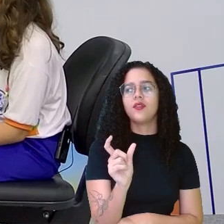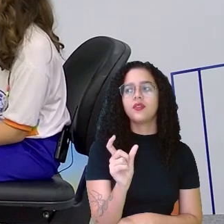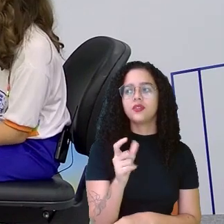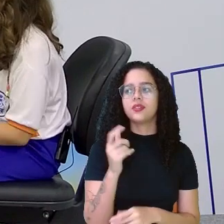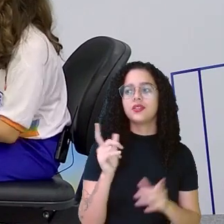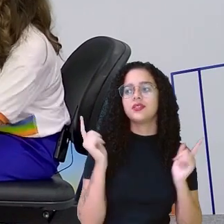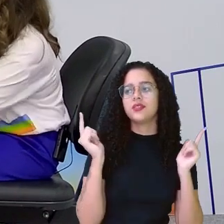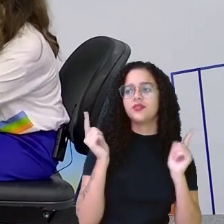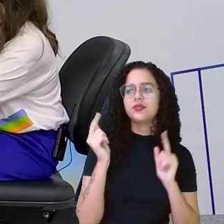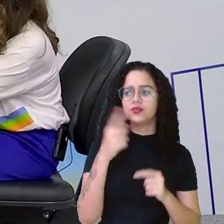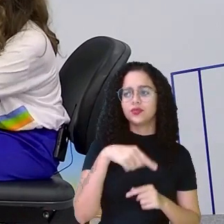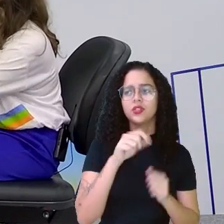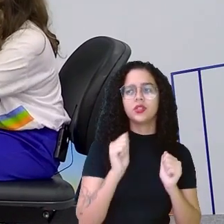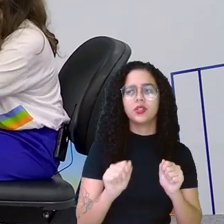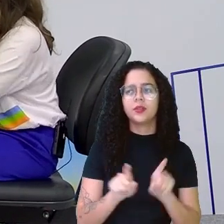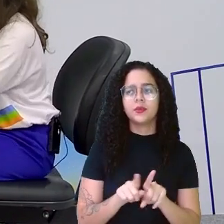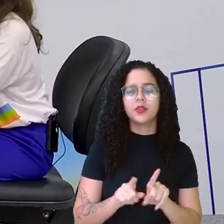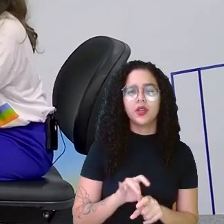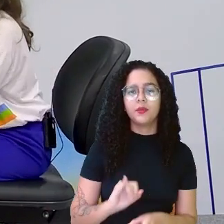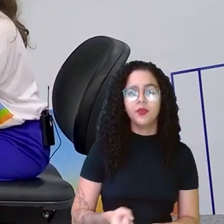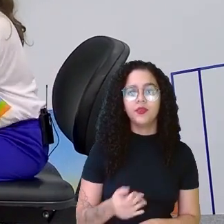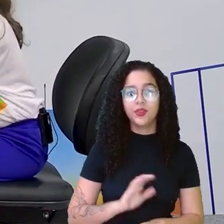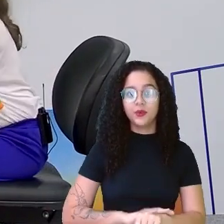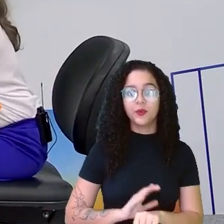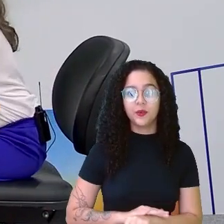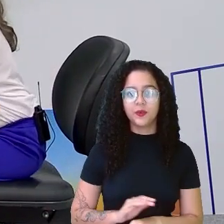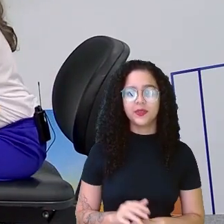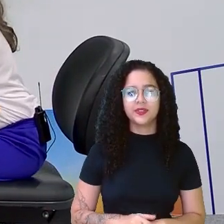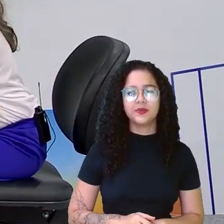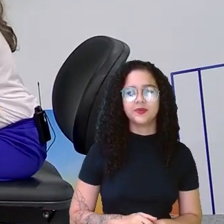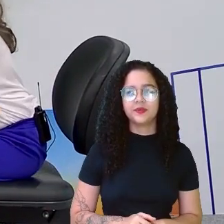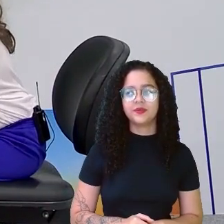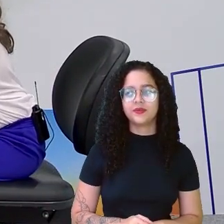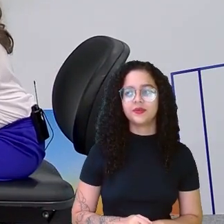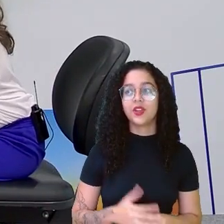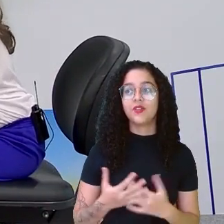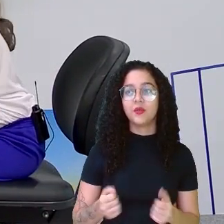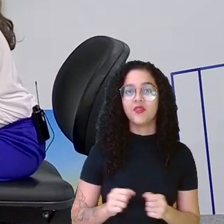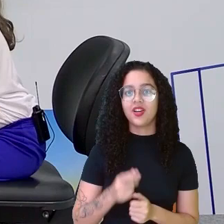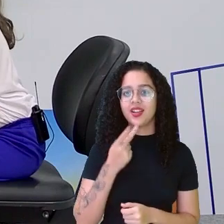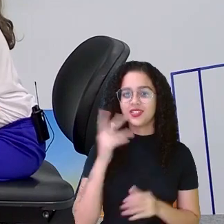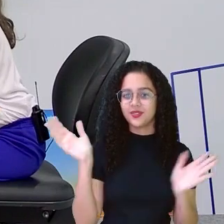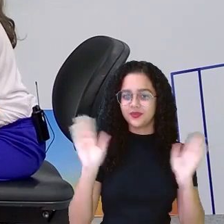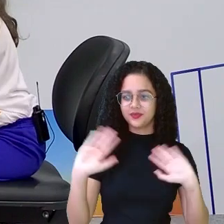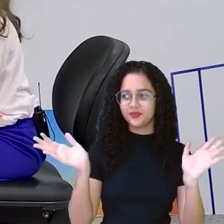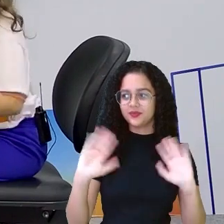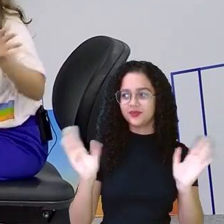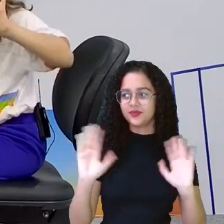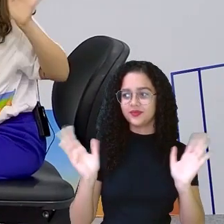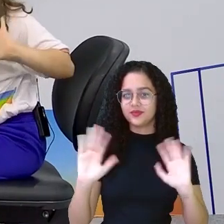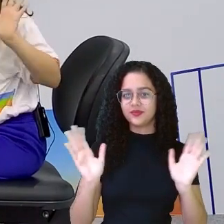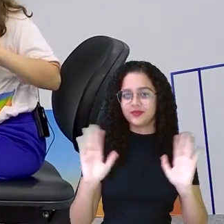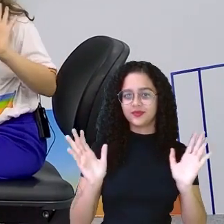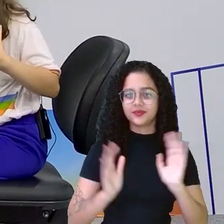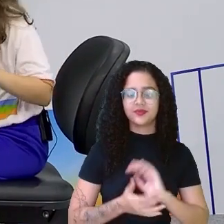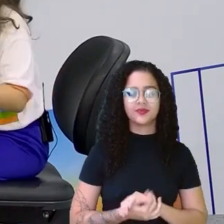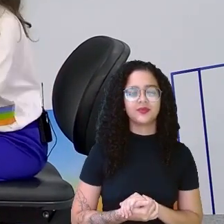se divertindo. E vocês também aproveitem esse momento. Vamos se despedir, Clarice? Vamos.